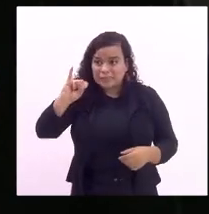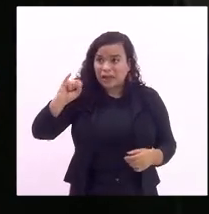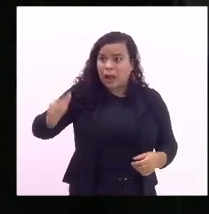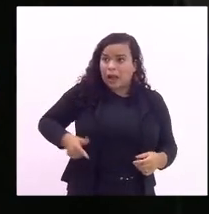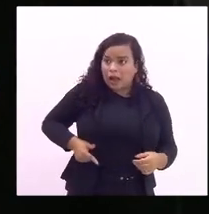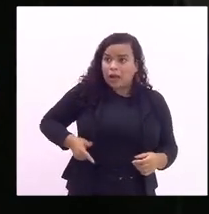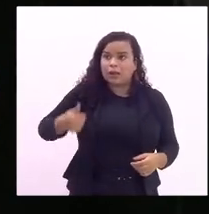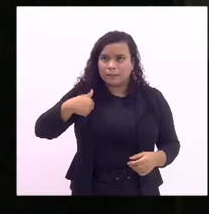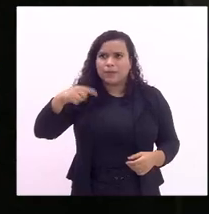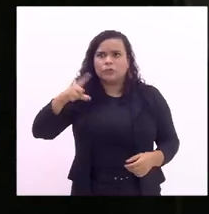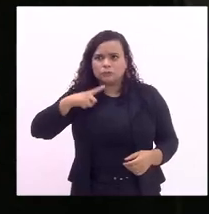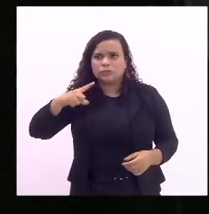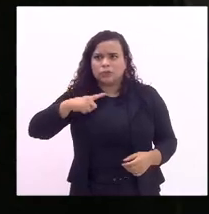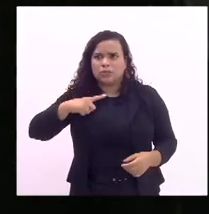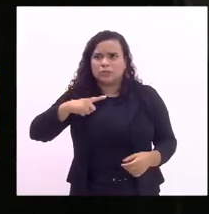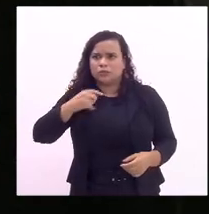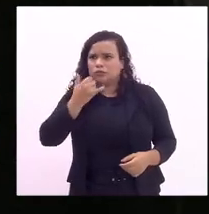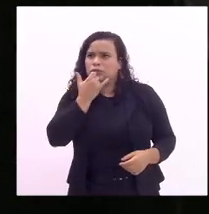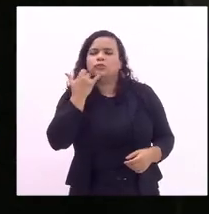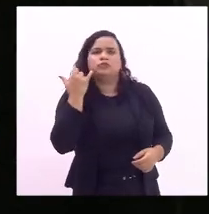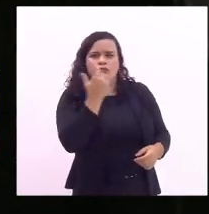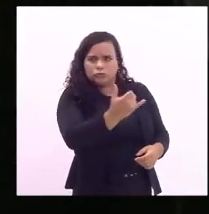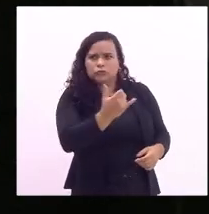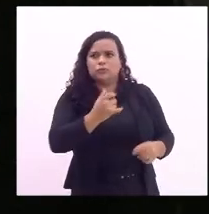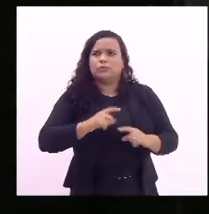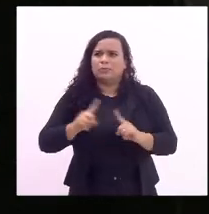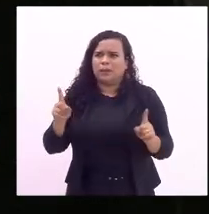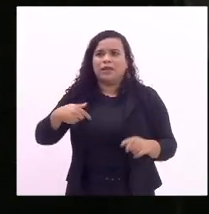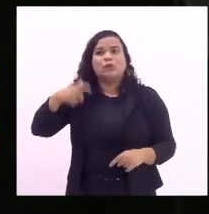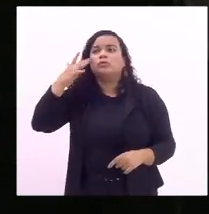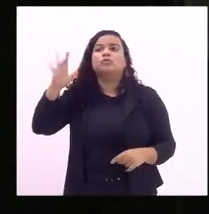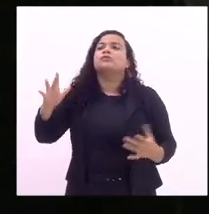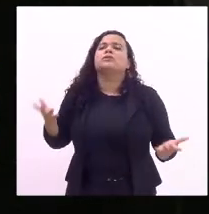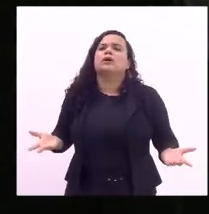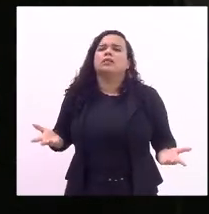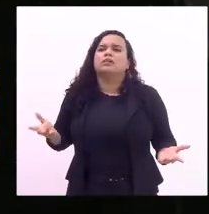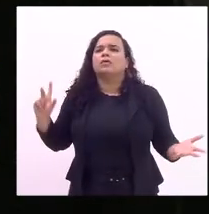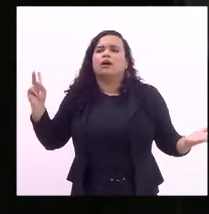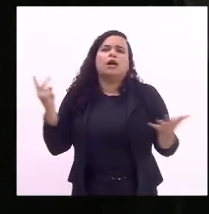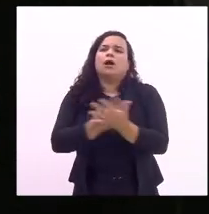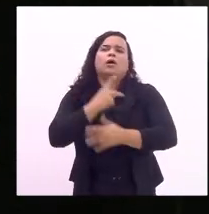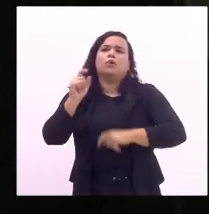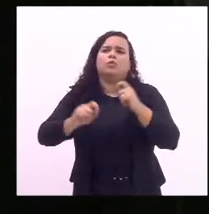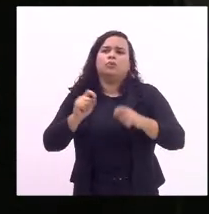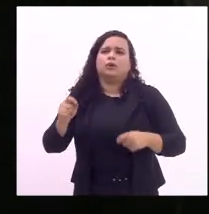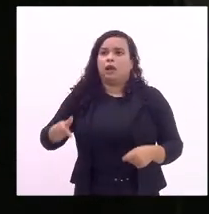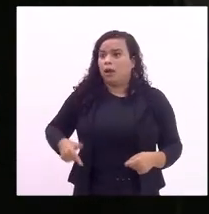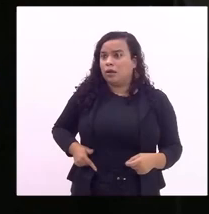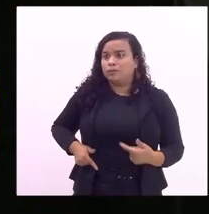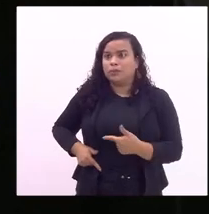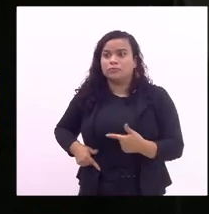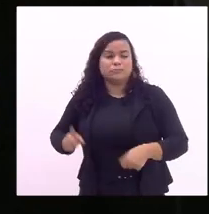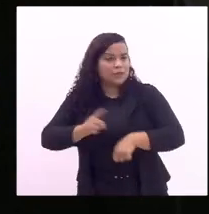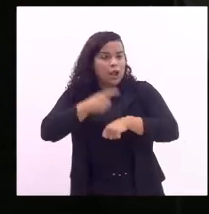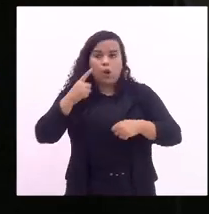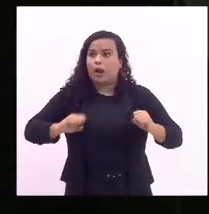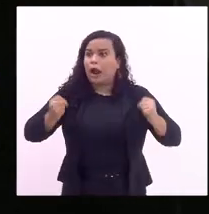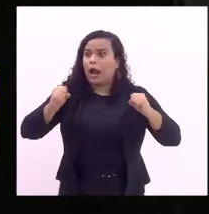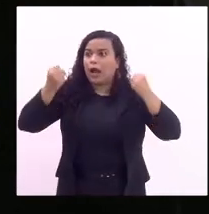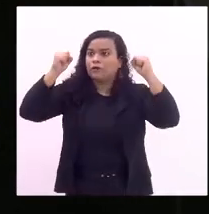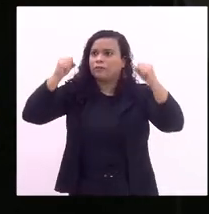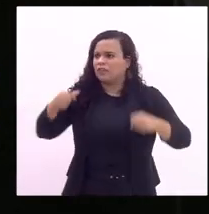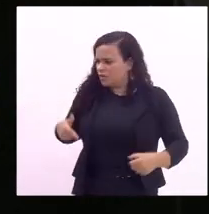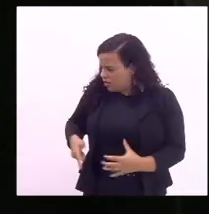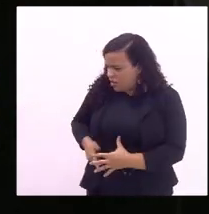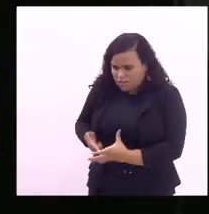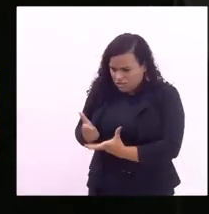arma, me perdoe, mas eu não sei o que pode acontecer. Na hora da raiva,